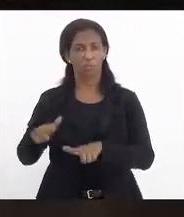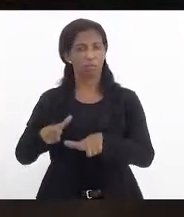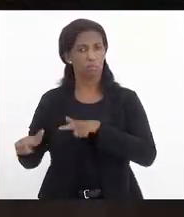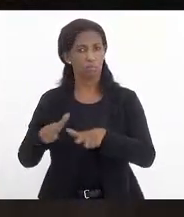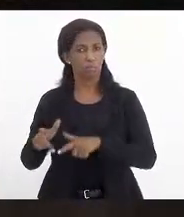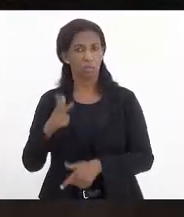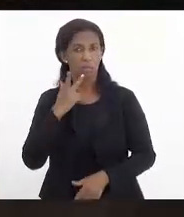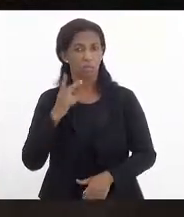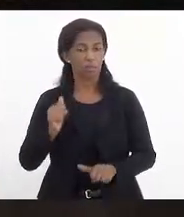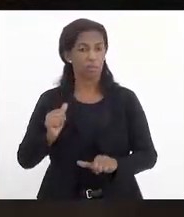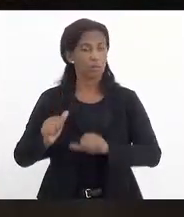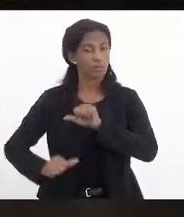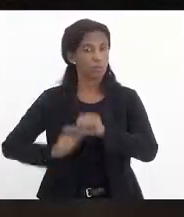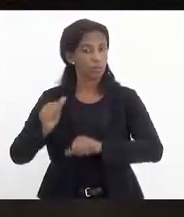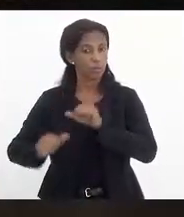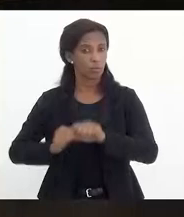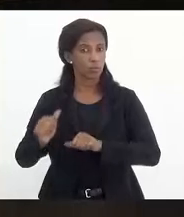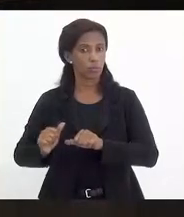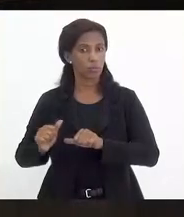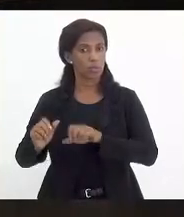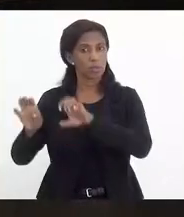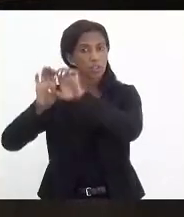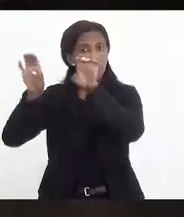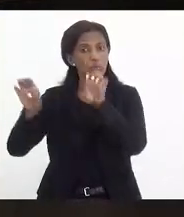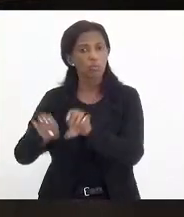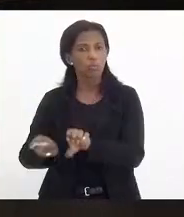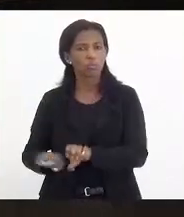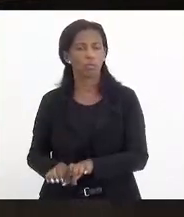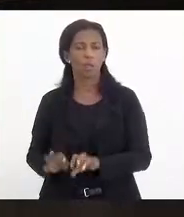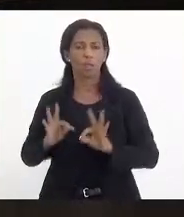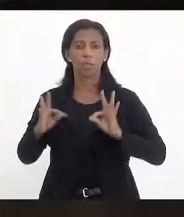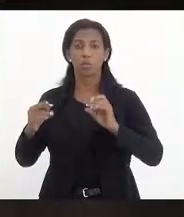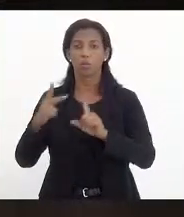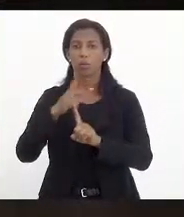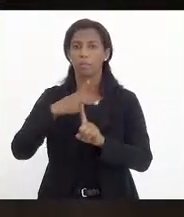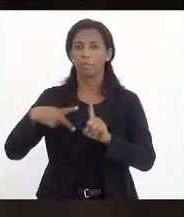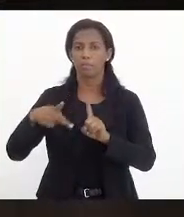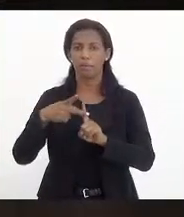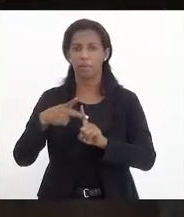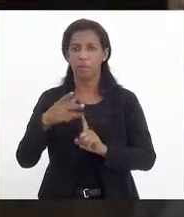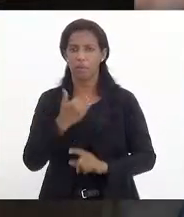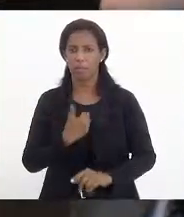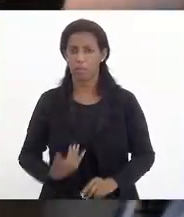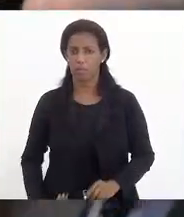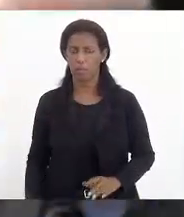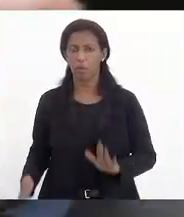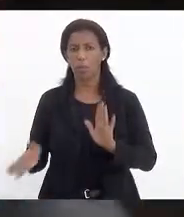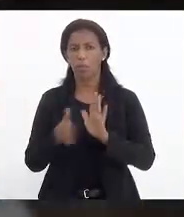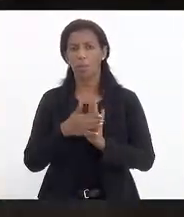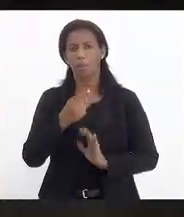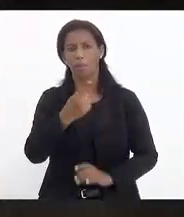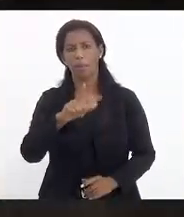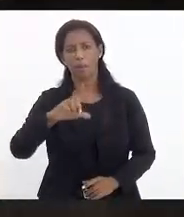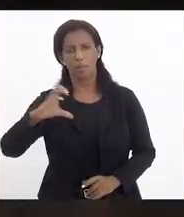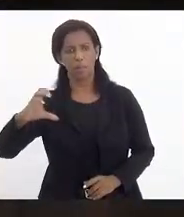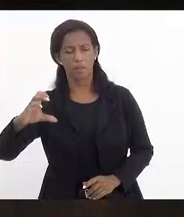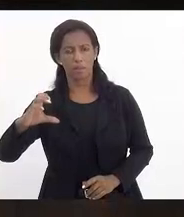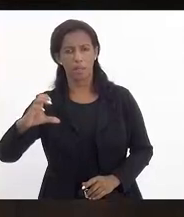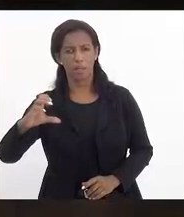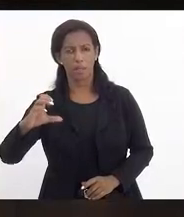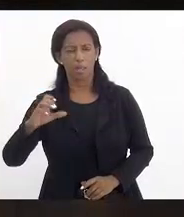está falando de mudanças muito estruturais em toda a Previdência Pública. E o próprio PLC, ele vai